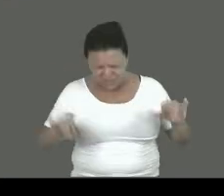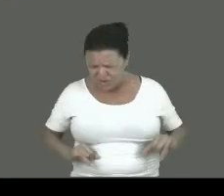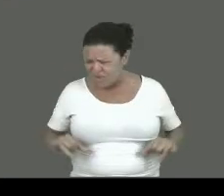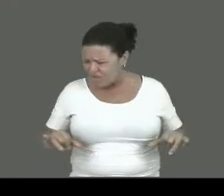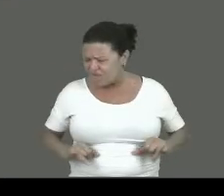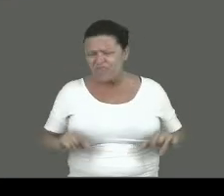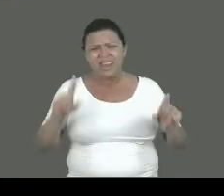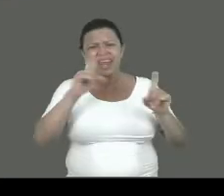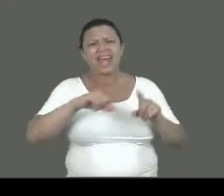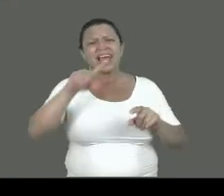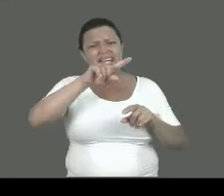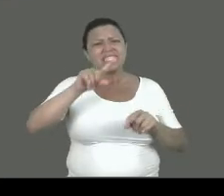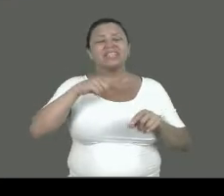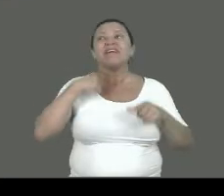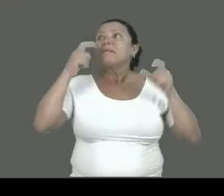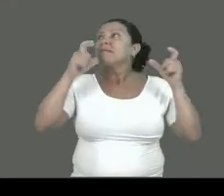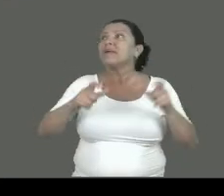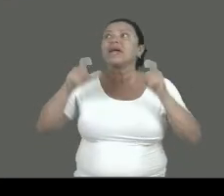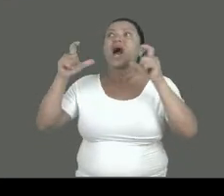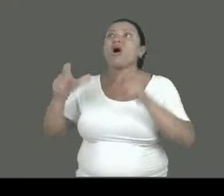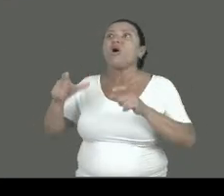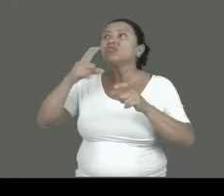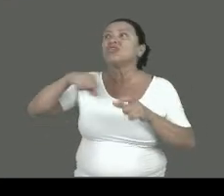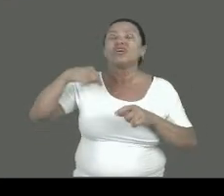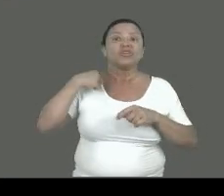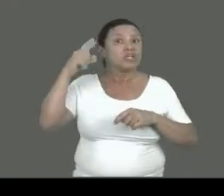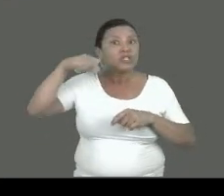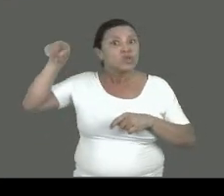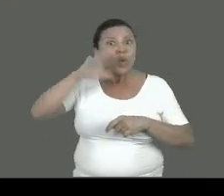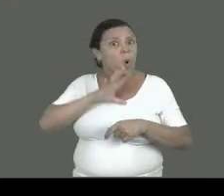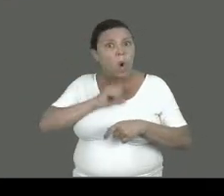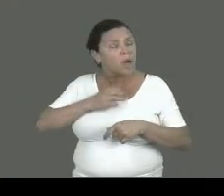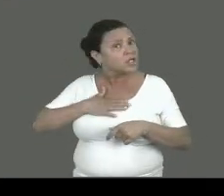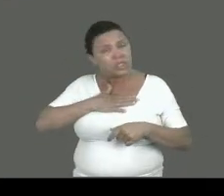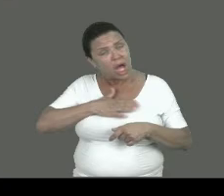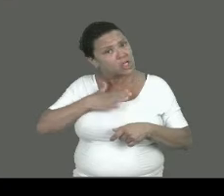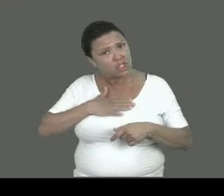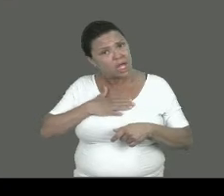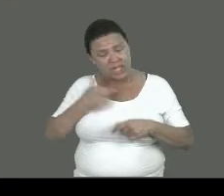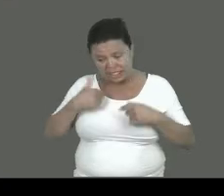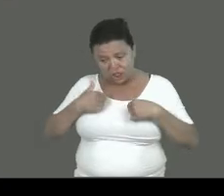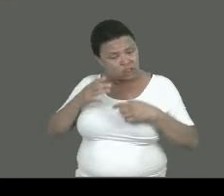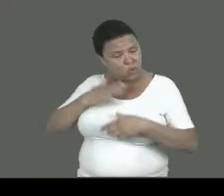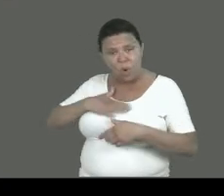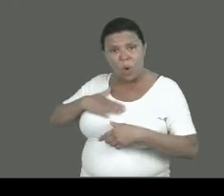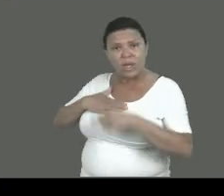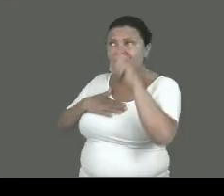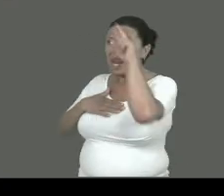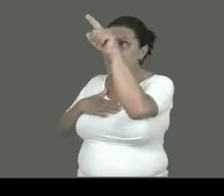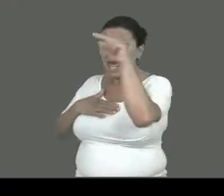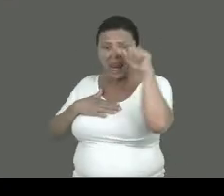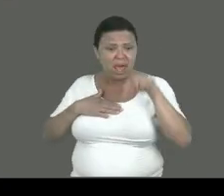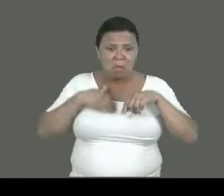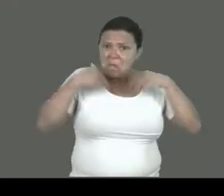sem achar que vamos para um lugar que não nos é querido, que não gostaríamos de ir parar um